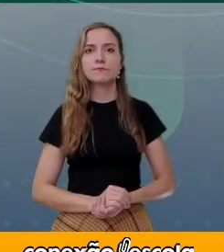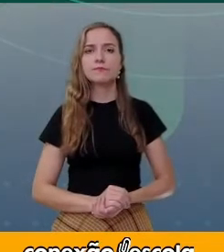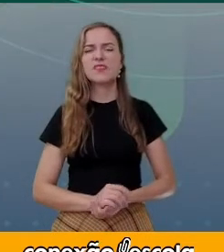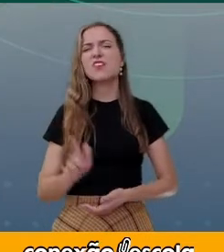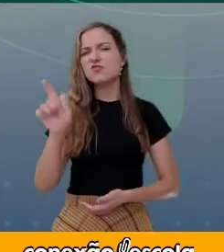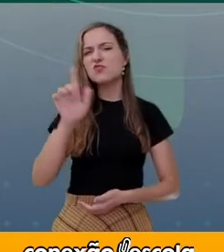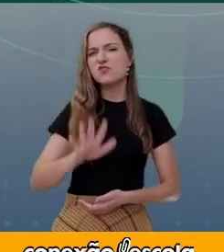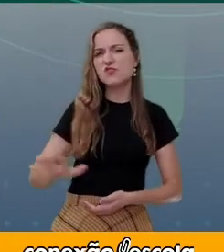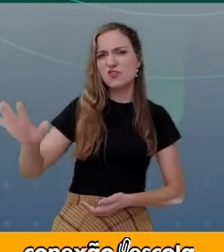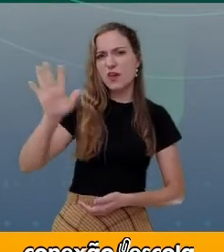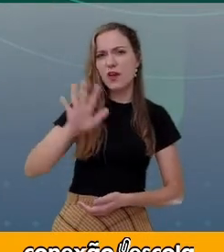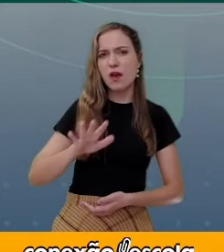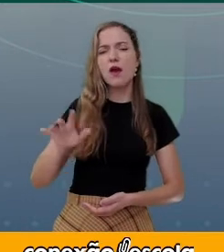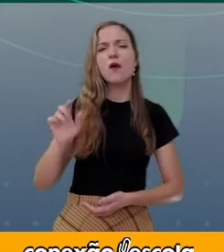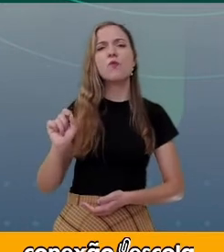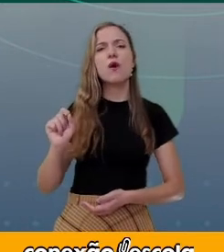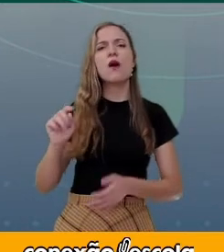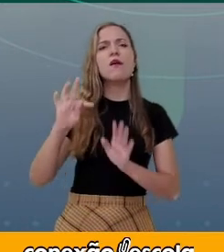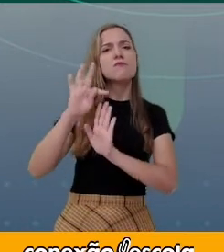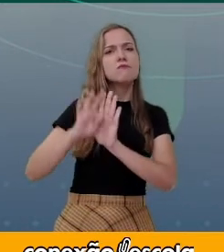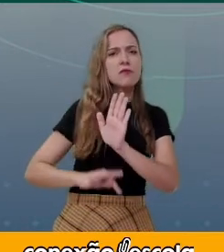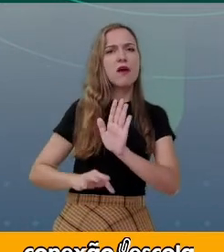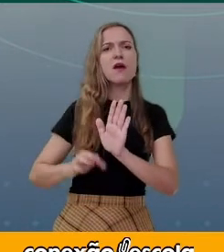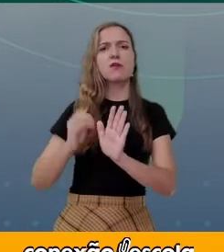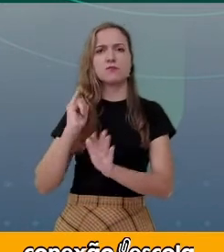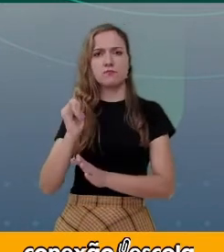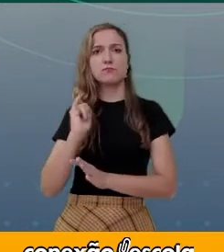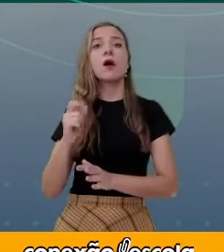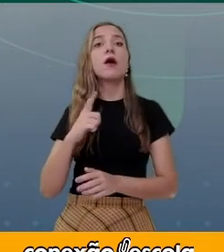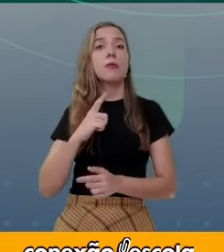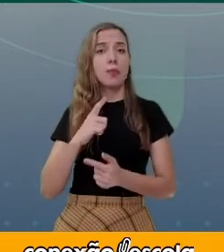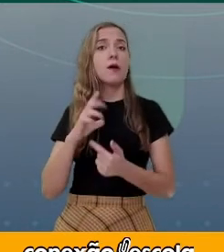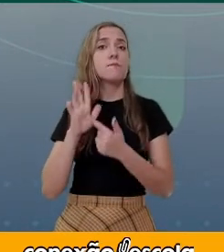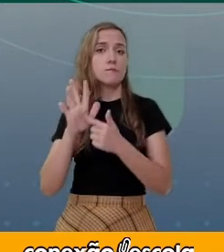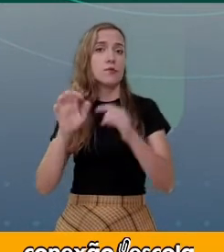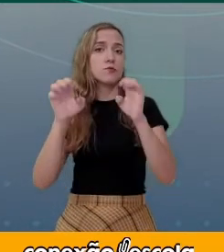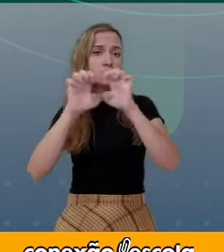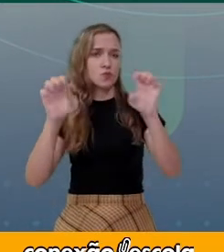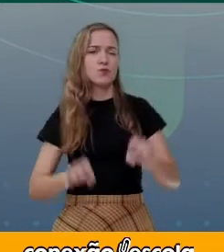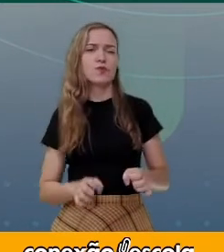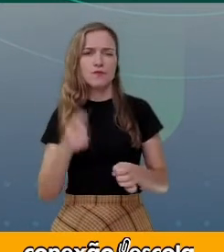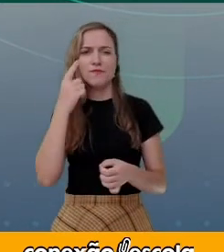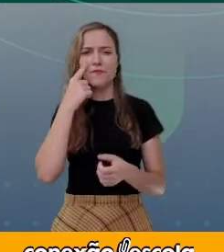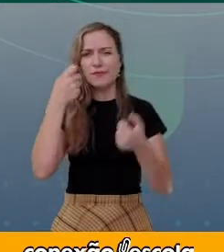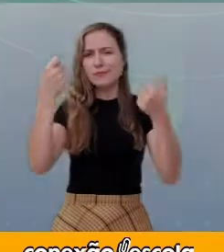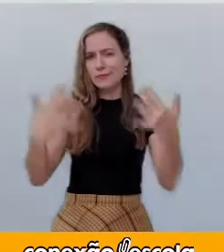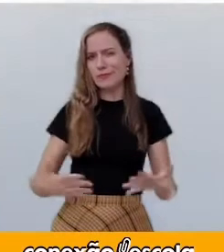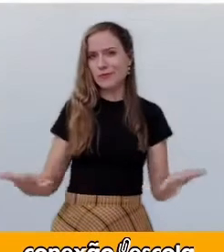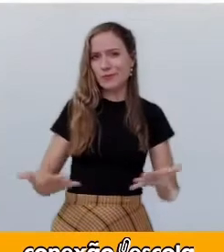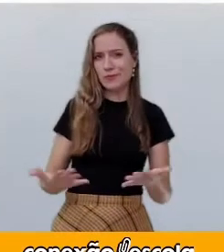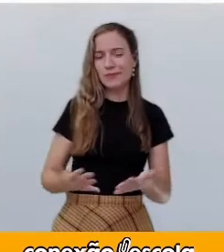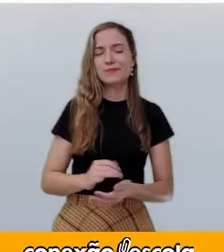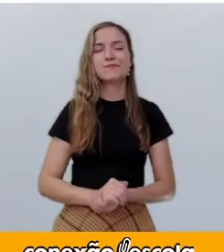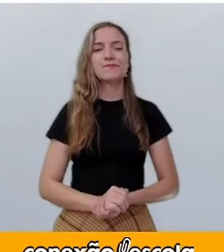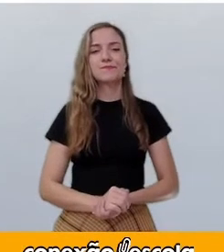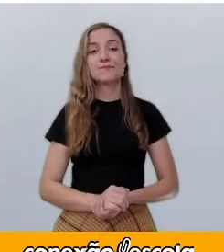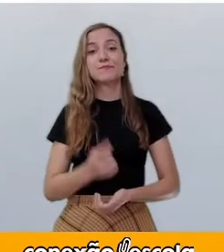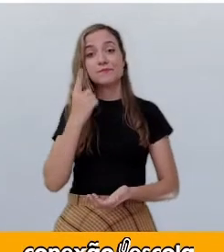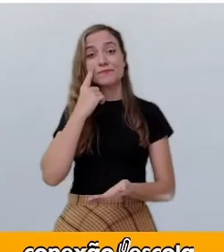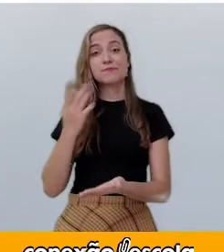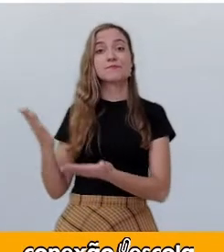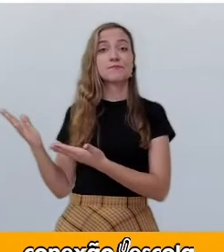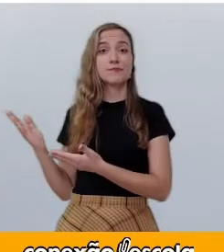em geral estes textos apresentam uma estrutura vamos entender título